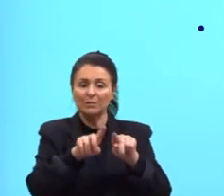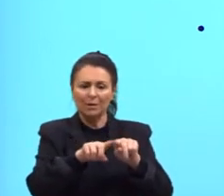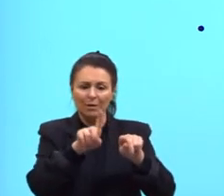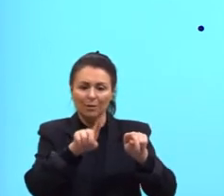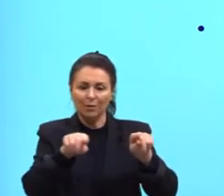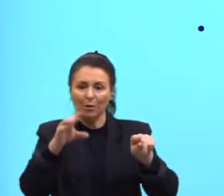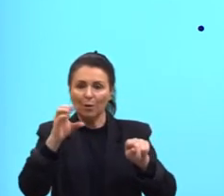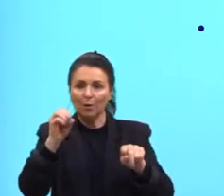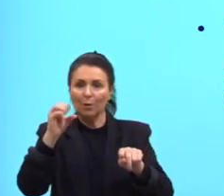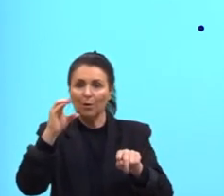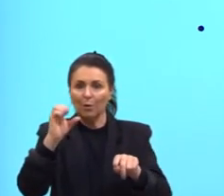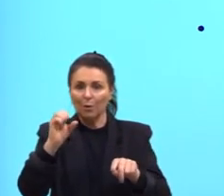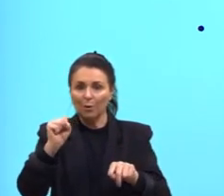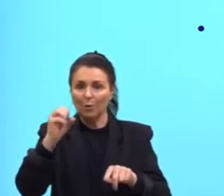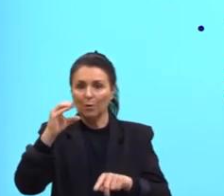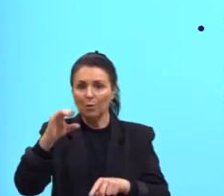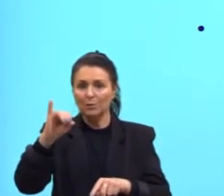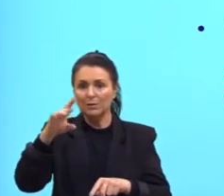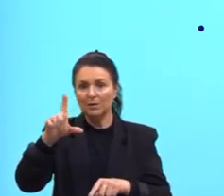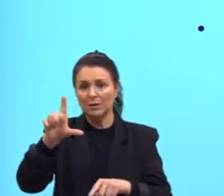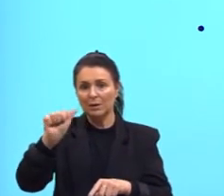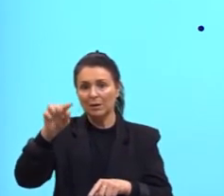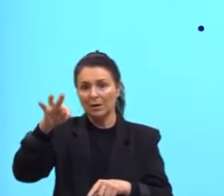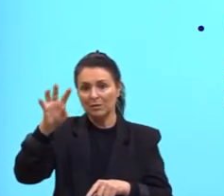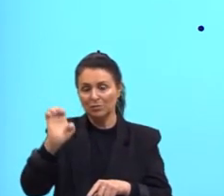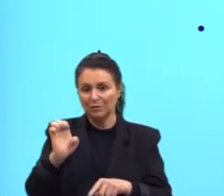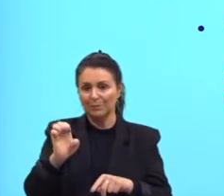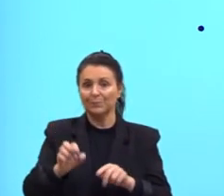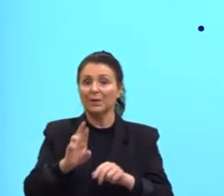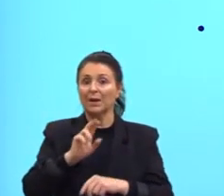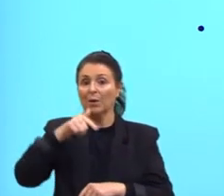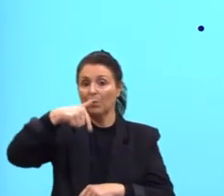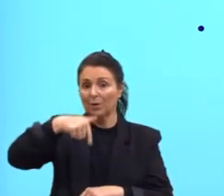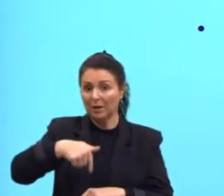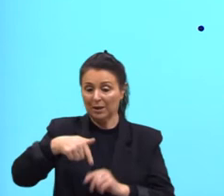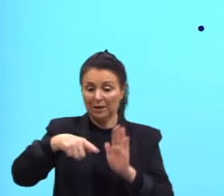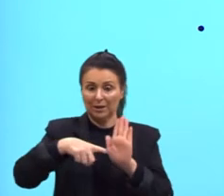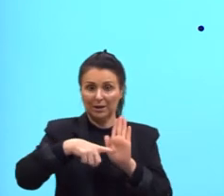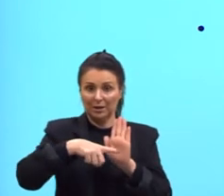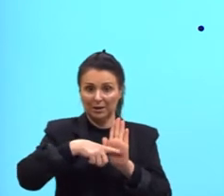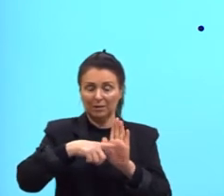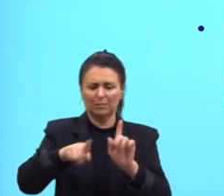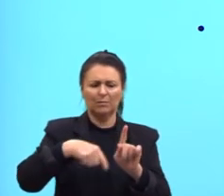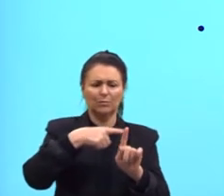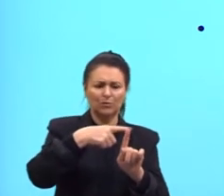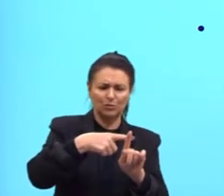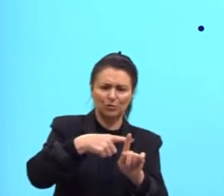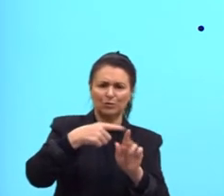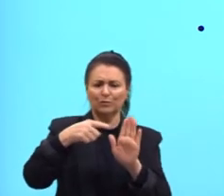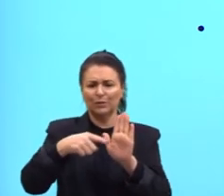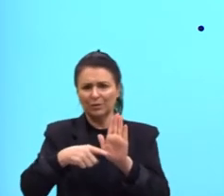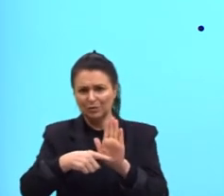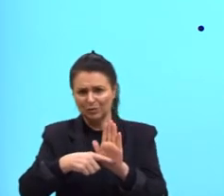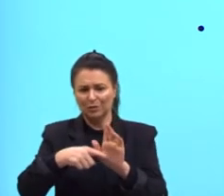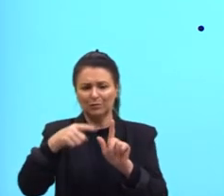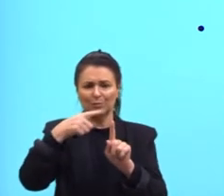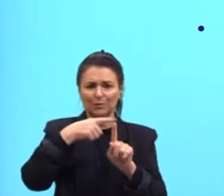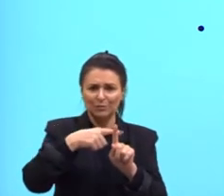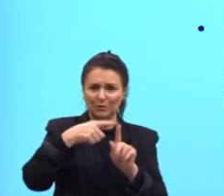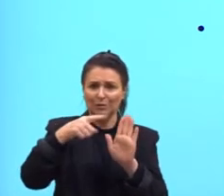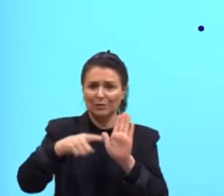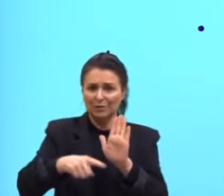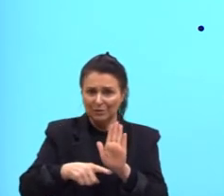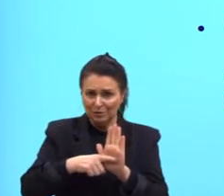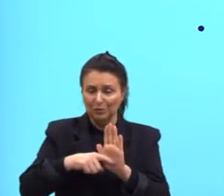Porque como a nossa razão é negativa em termos eles ficam positivo negativo positivo negativo